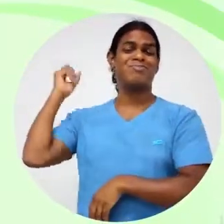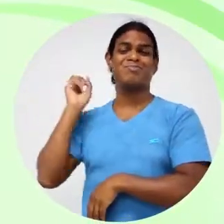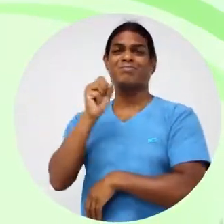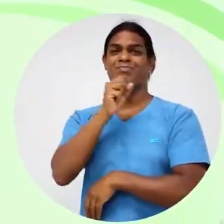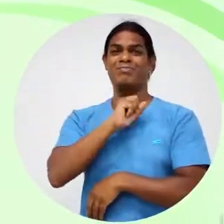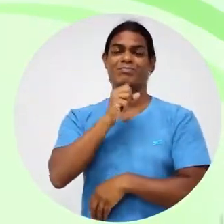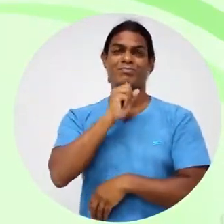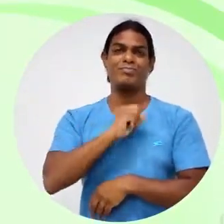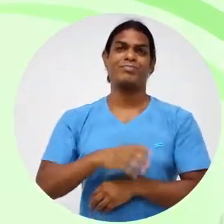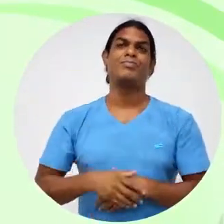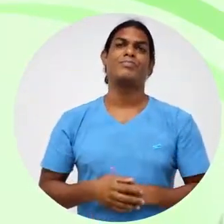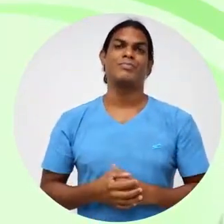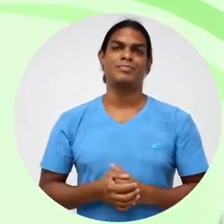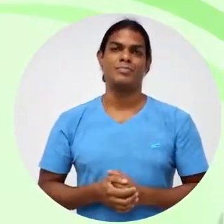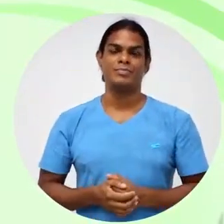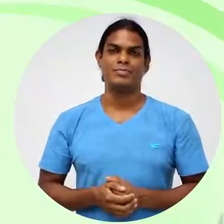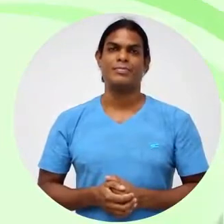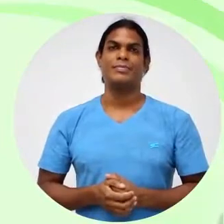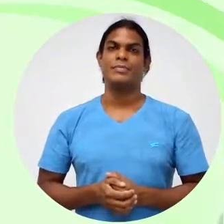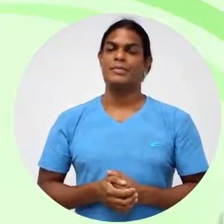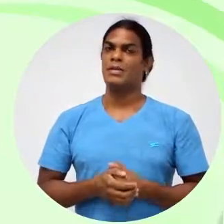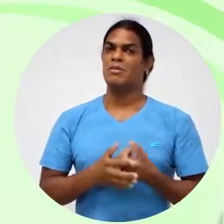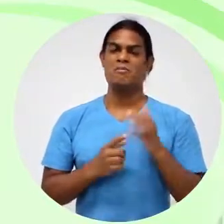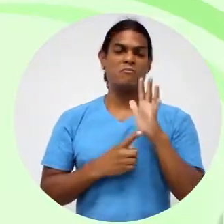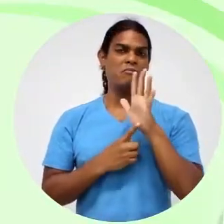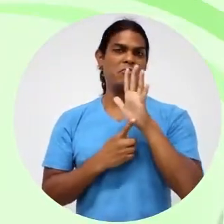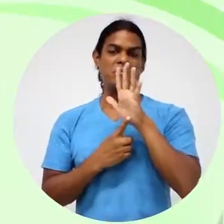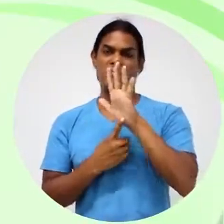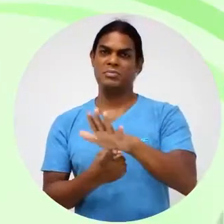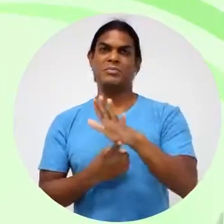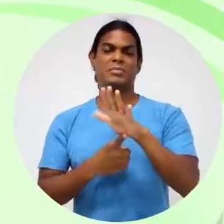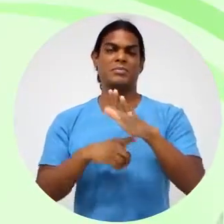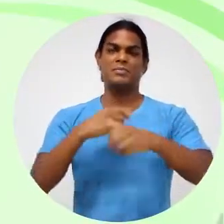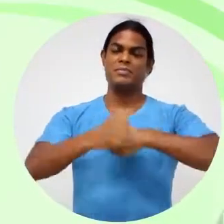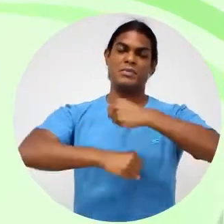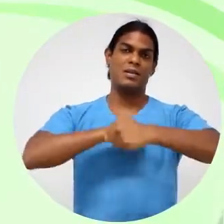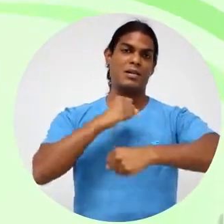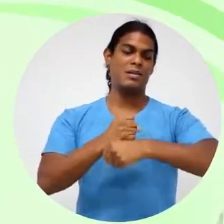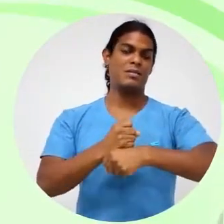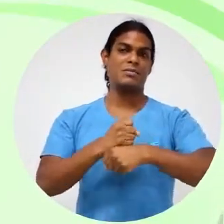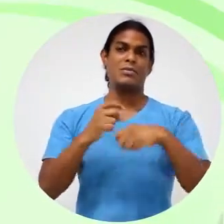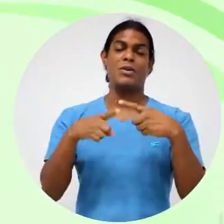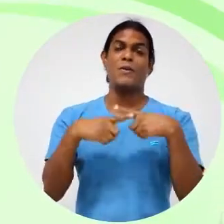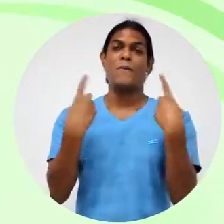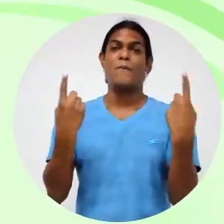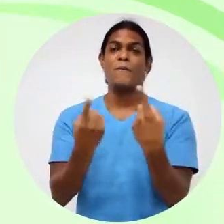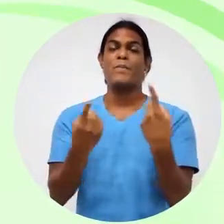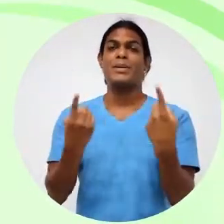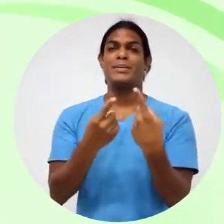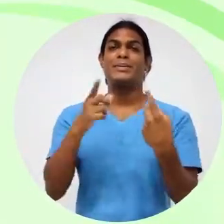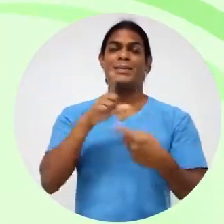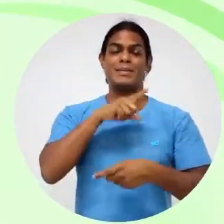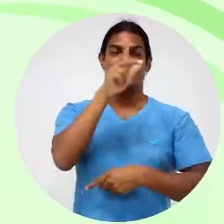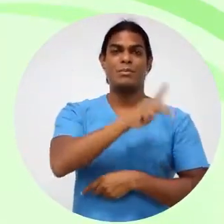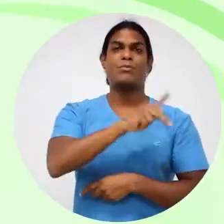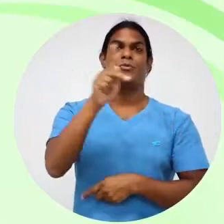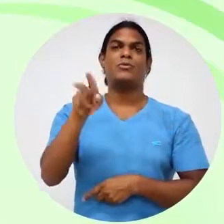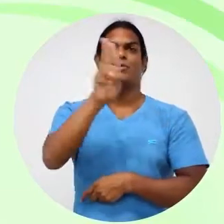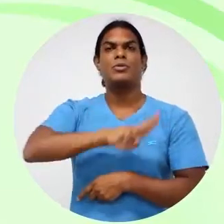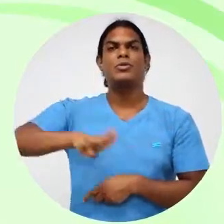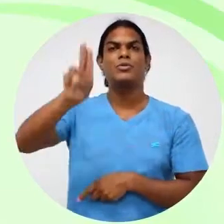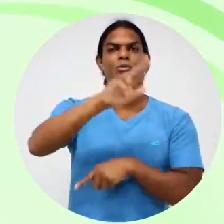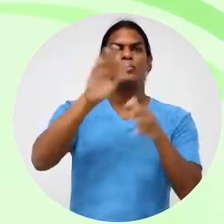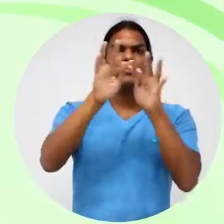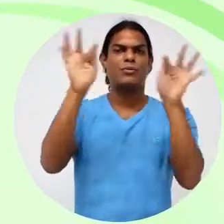ser injusta, eu não vou colocar aqui décadas, né? Mas muitos ainda usam os formatos antigos de aula. Então fica muito difícil